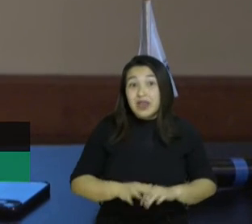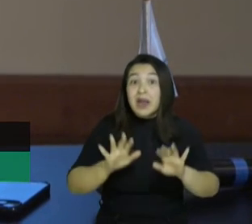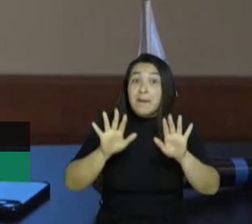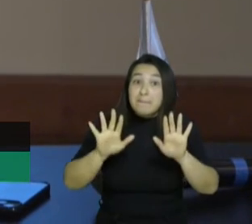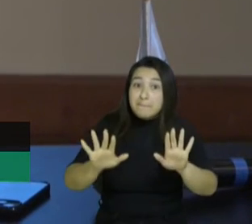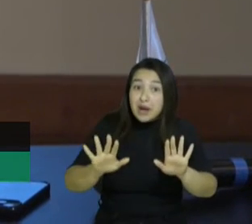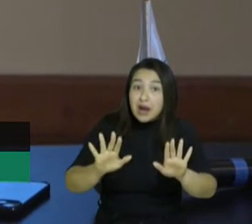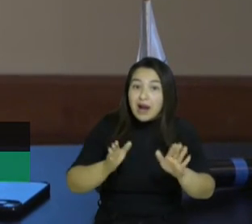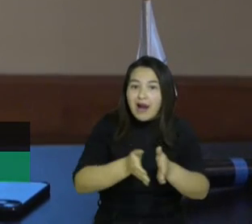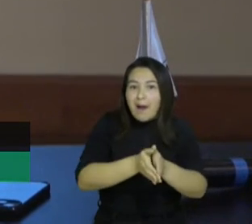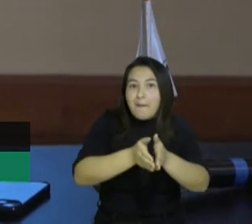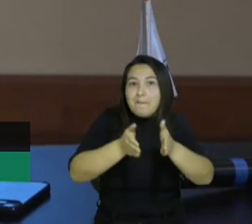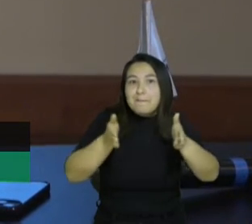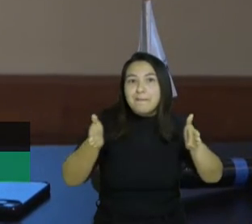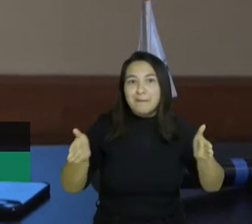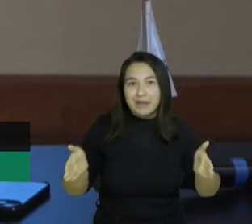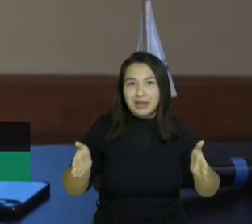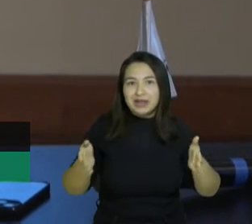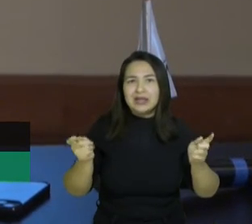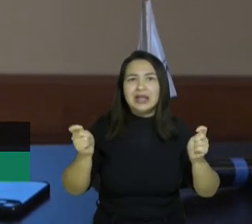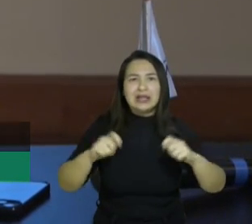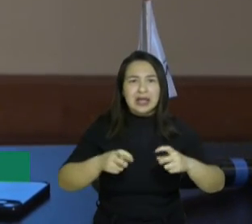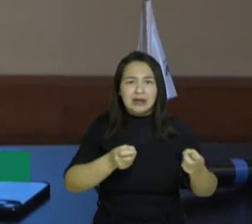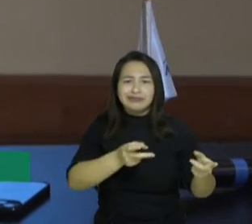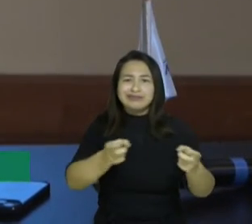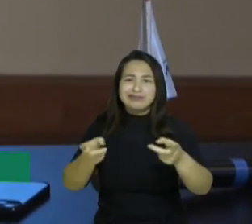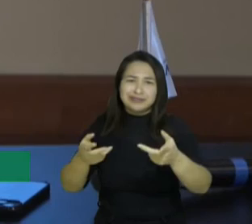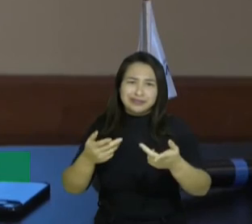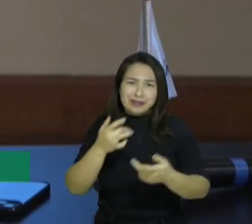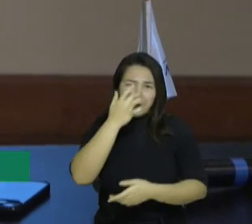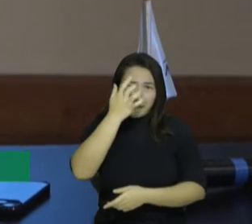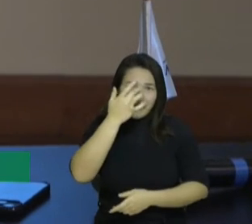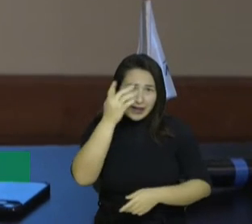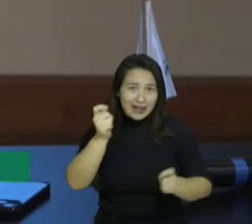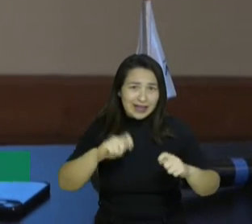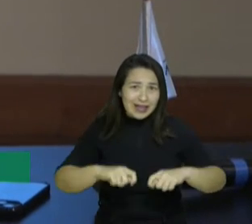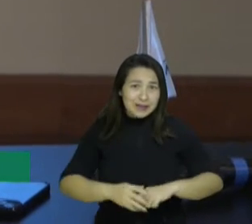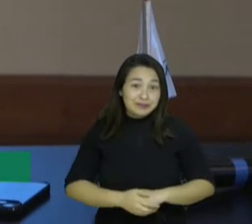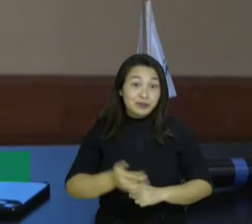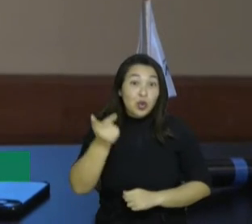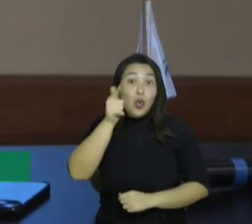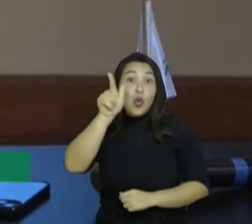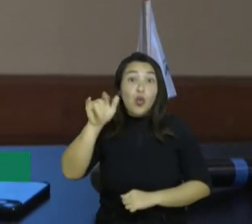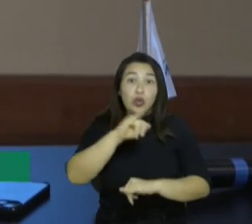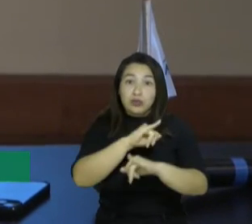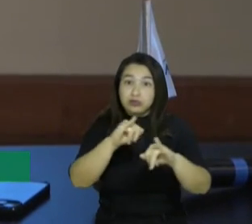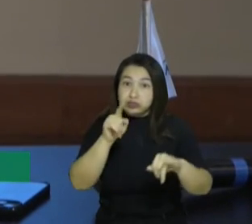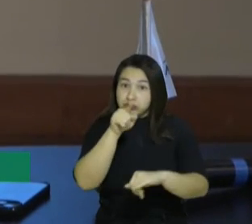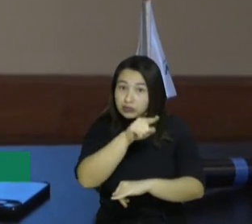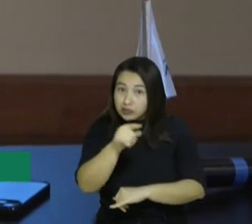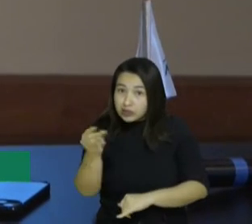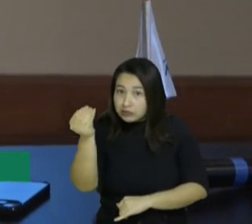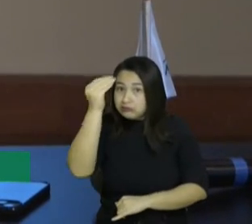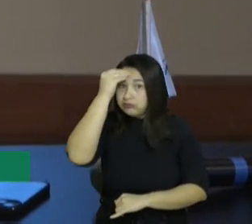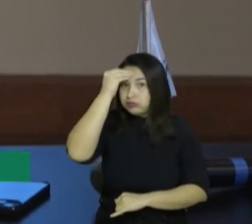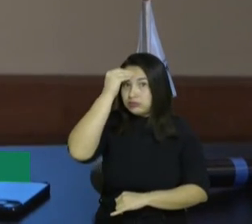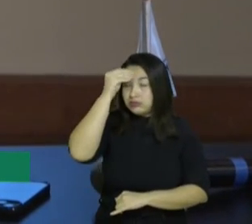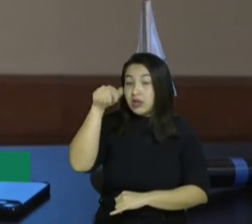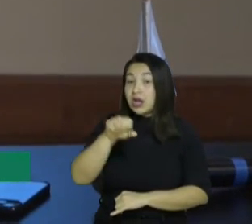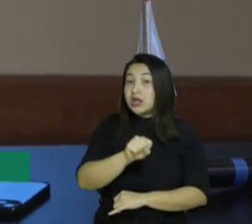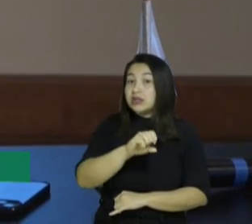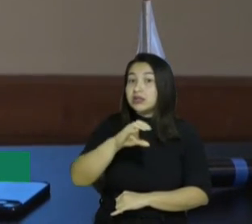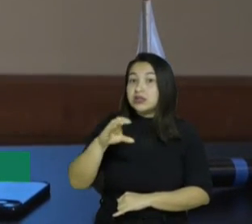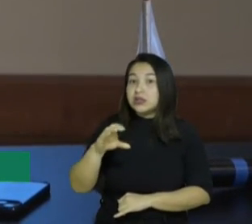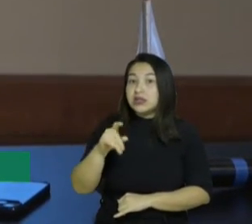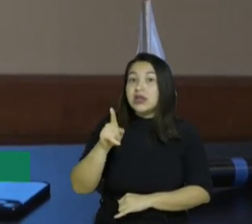vai ampliar o fluxo comercial eu sempre digo e essa é outra mensagem que eu quero que vocês guardem Santa Catarina Ela